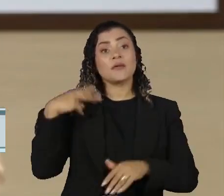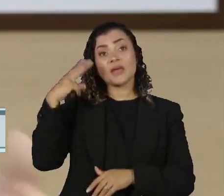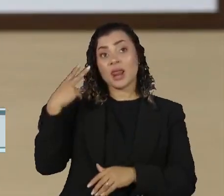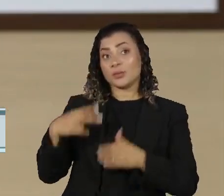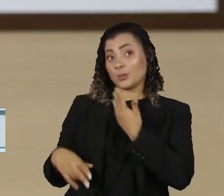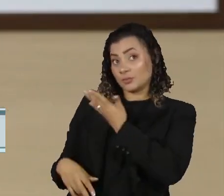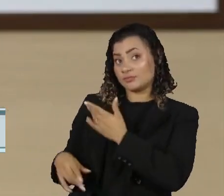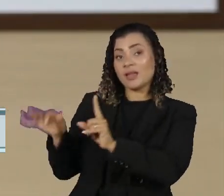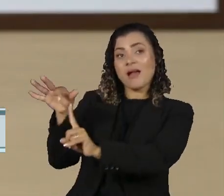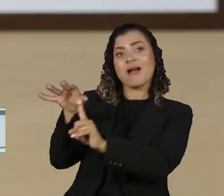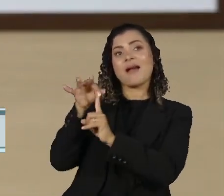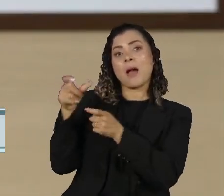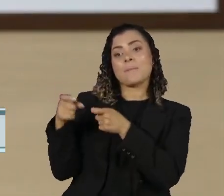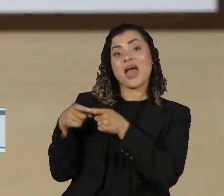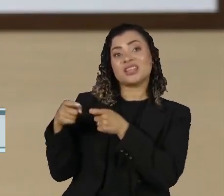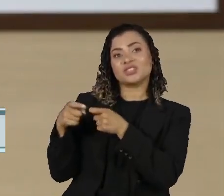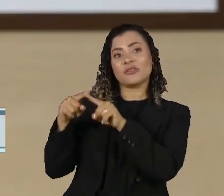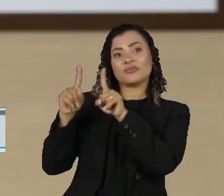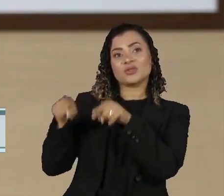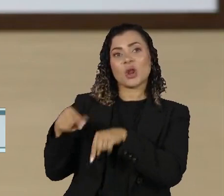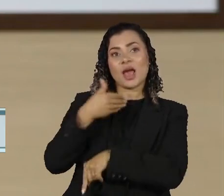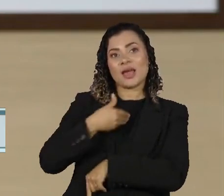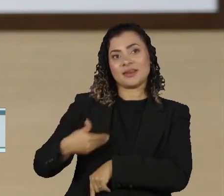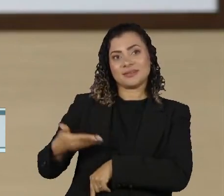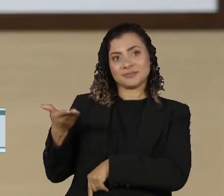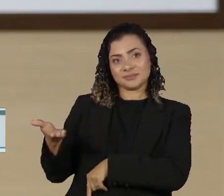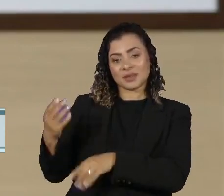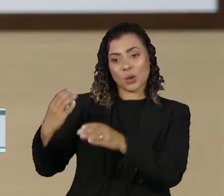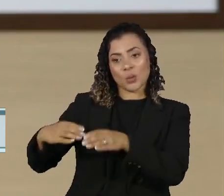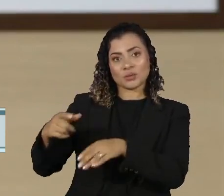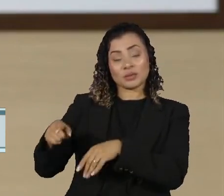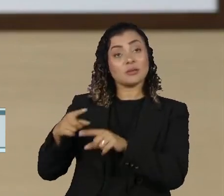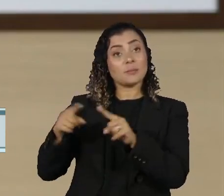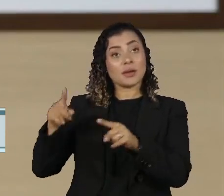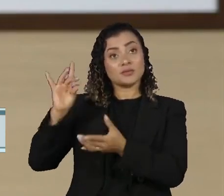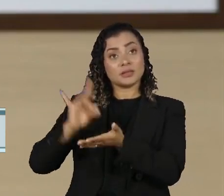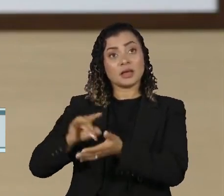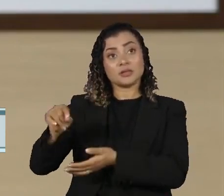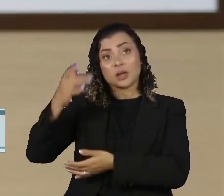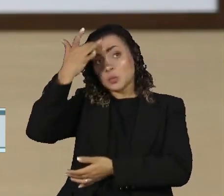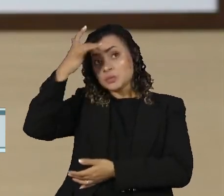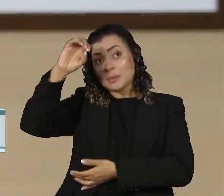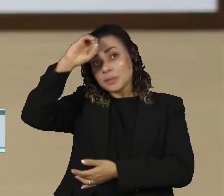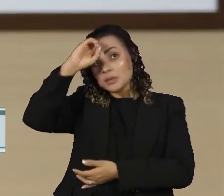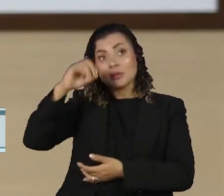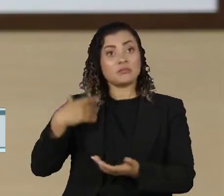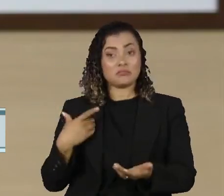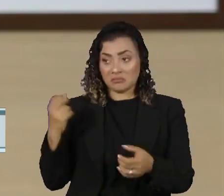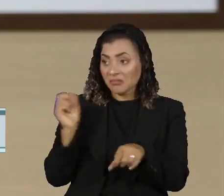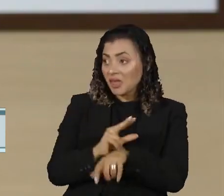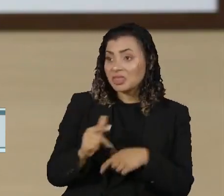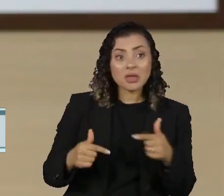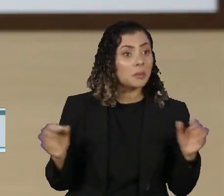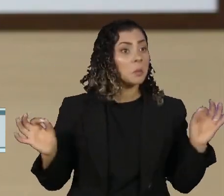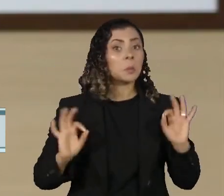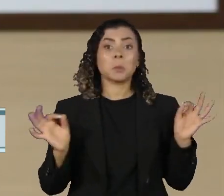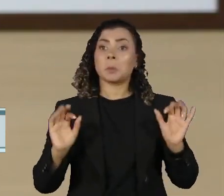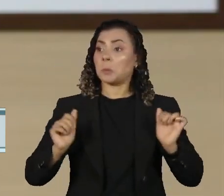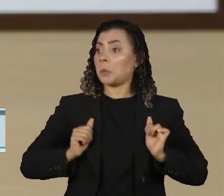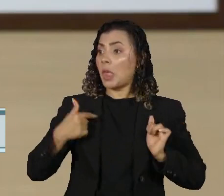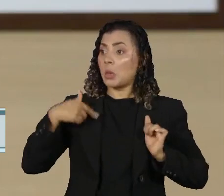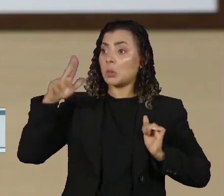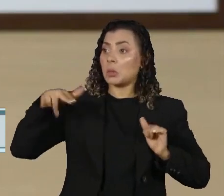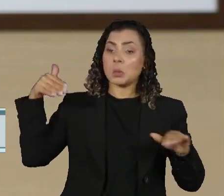nomeou uma médica como funcionária pública mas ela se quer saber do seu vínculo com a câmera e jamais chegou